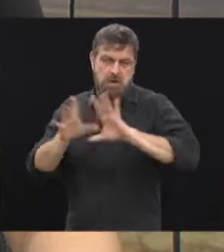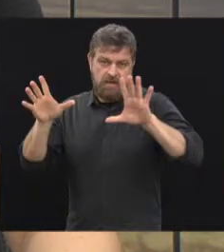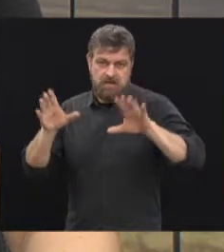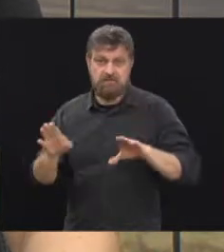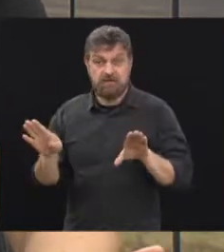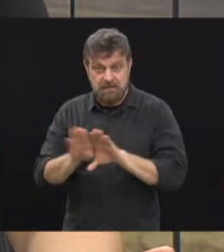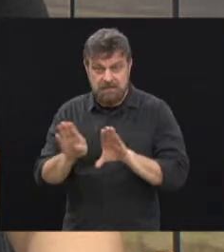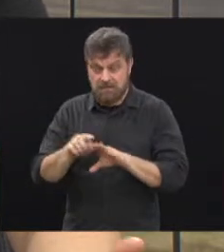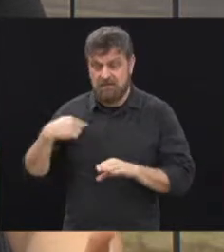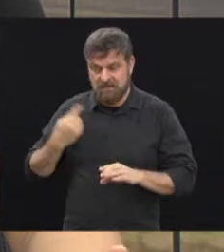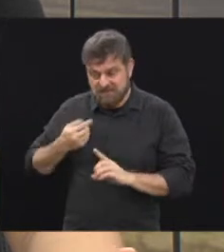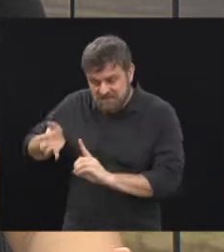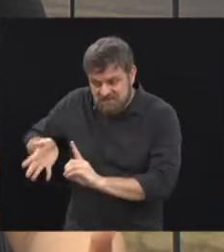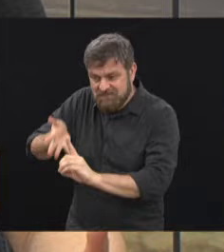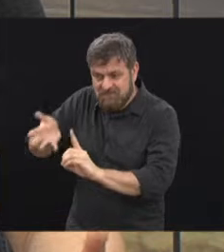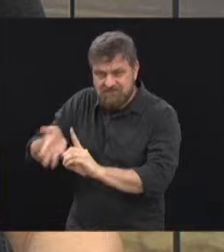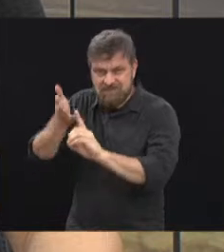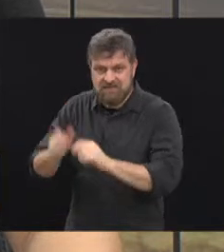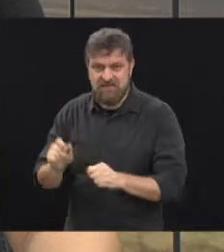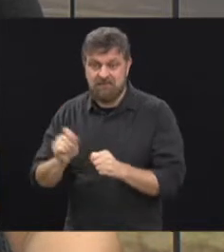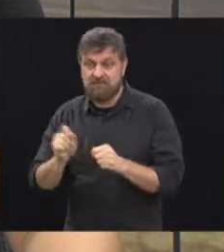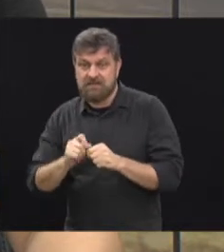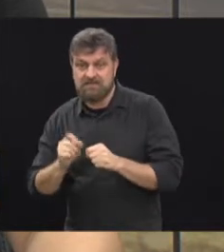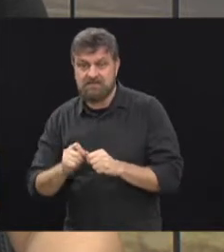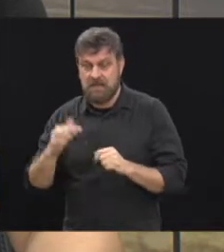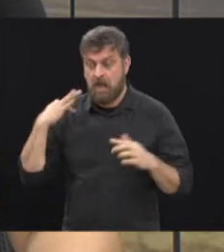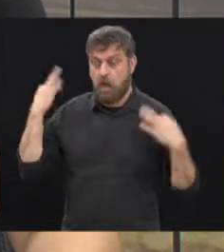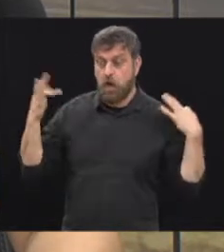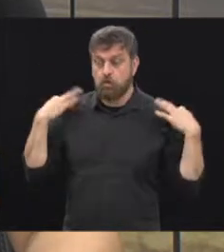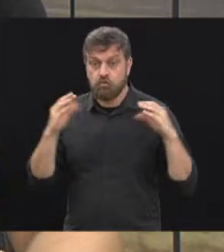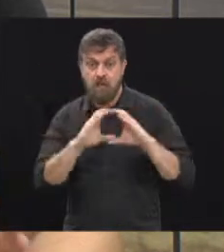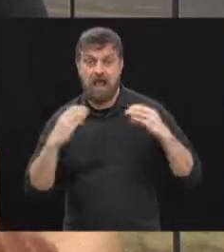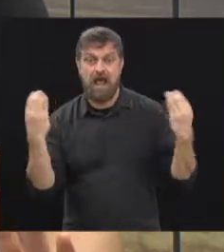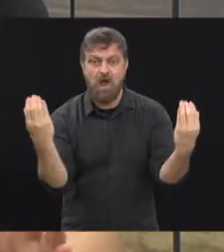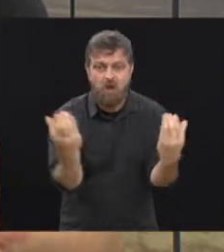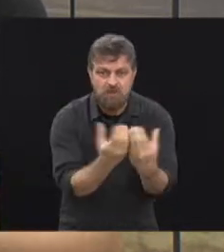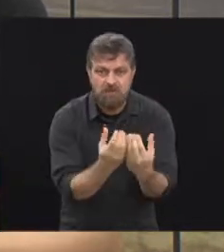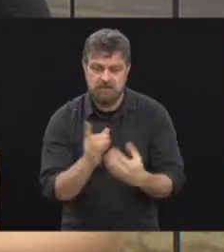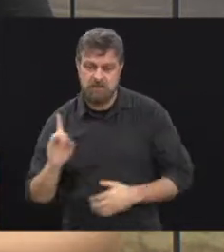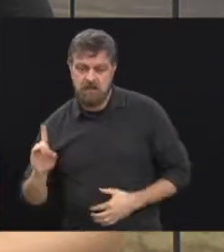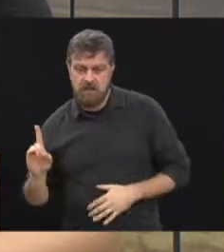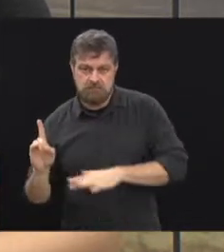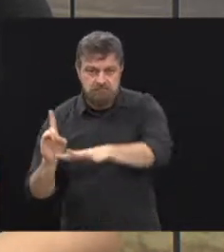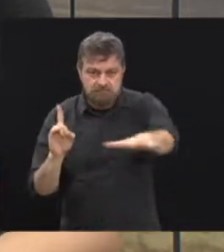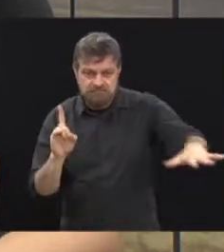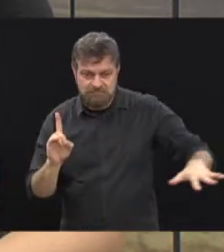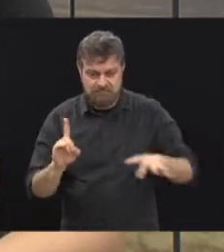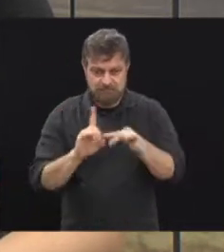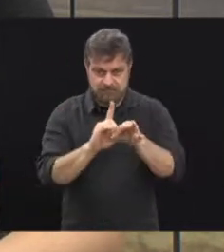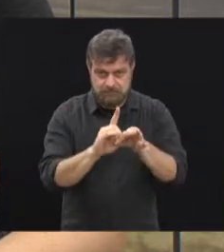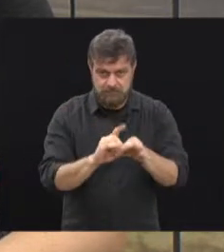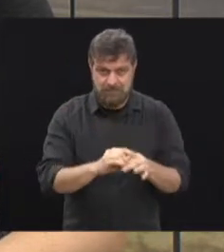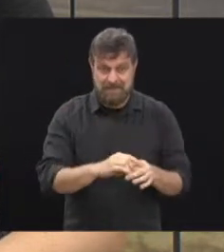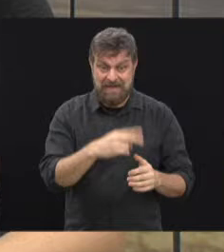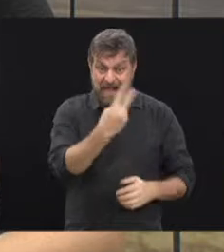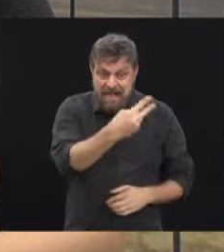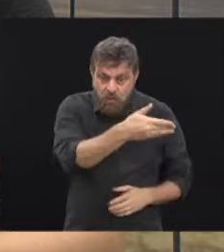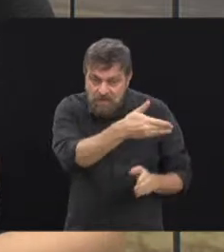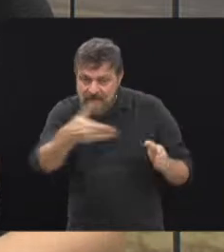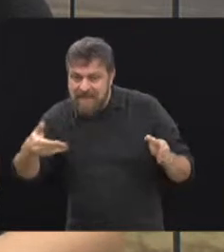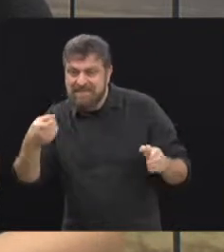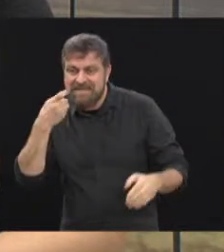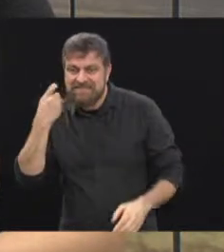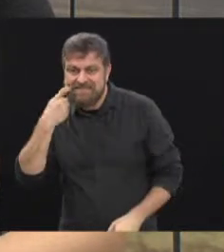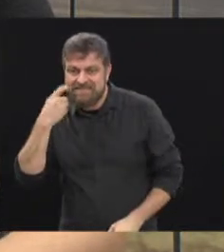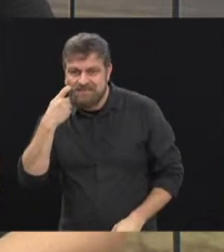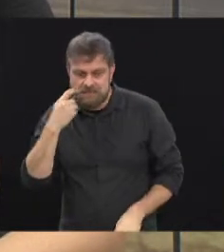gente também oferece, que são os tours exclusivos na comunidade. Então, a agenda dele de segunda a sexta, ele começa